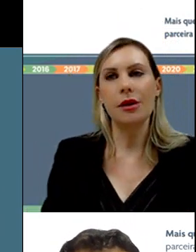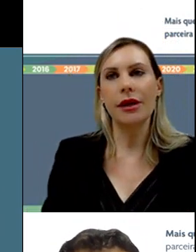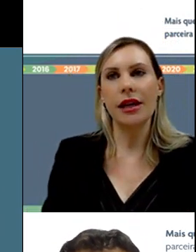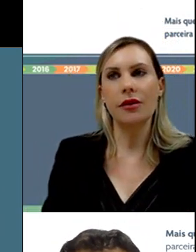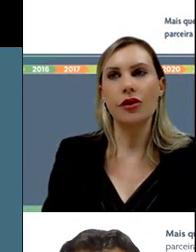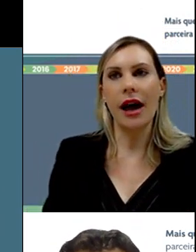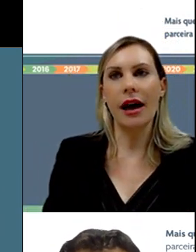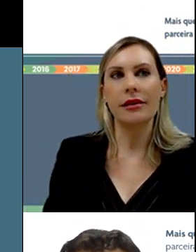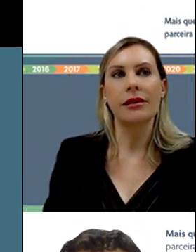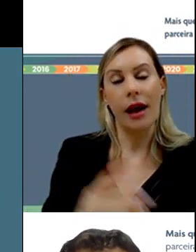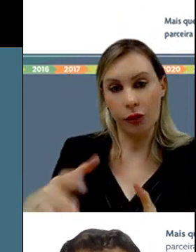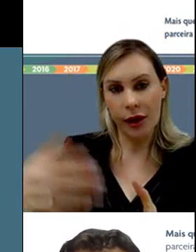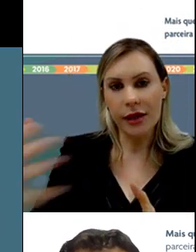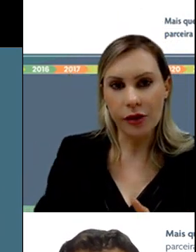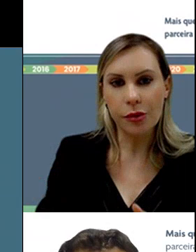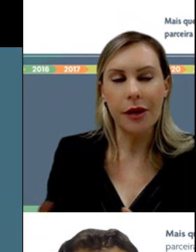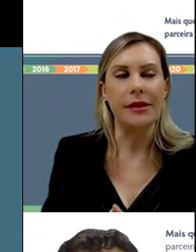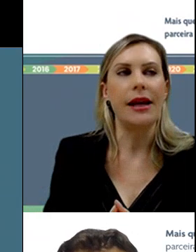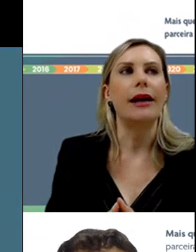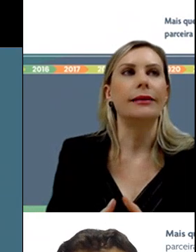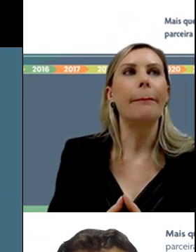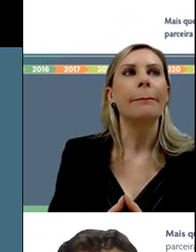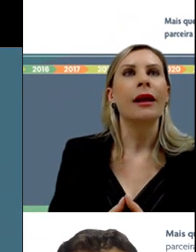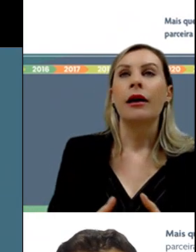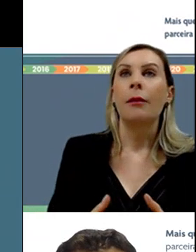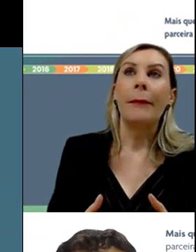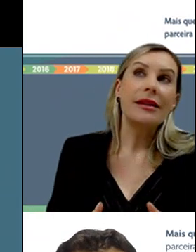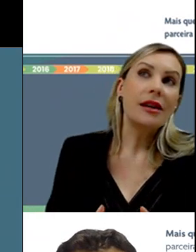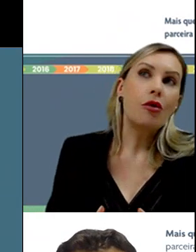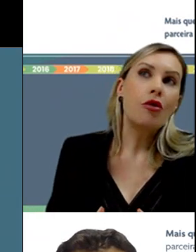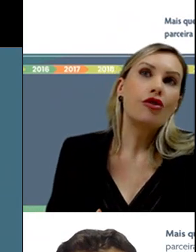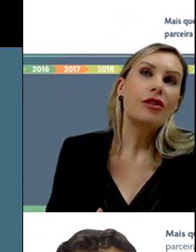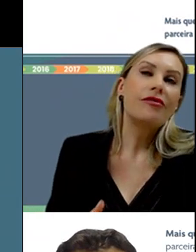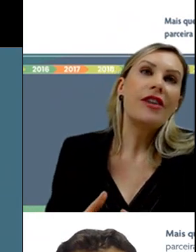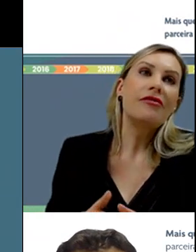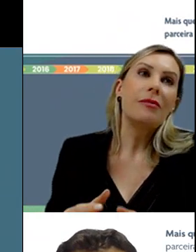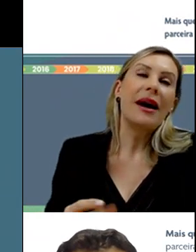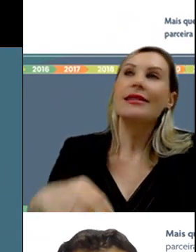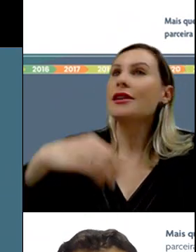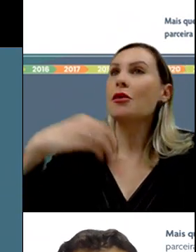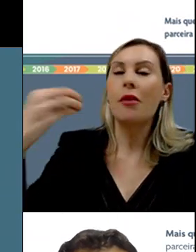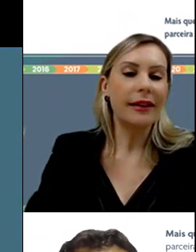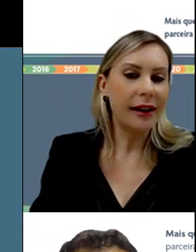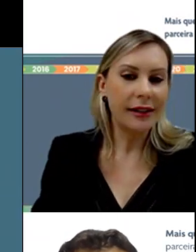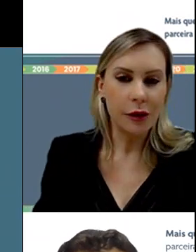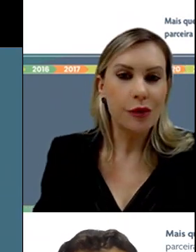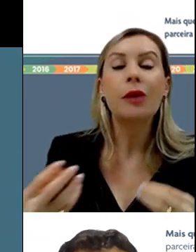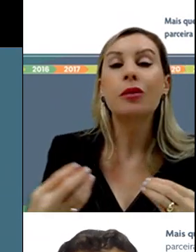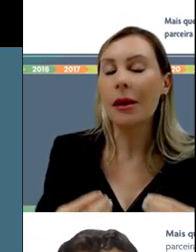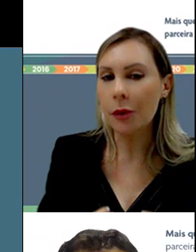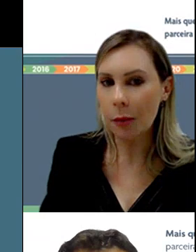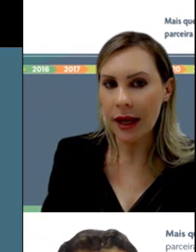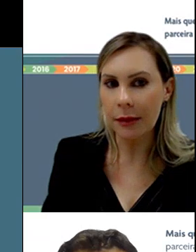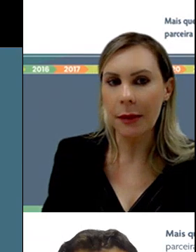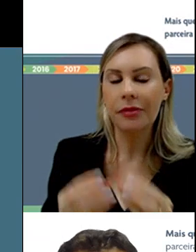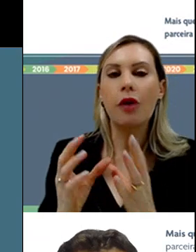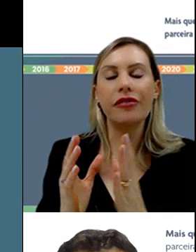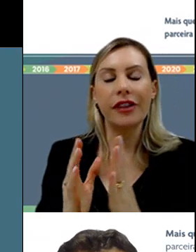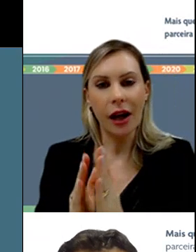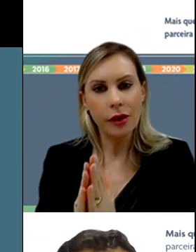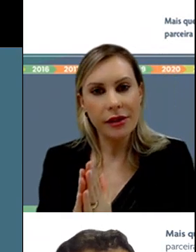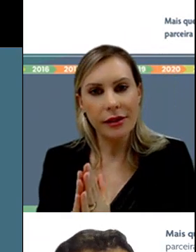esses R$3.500, atualizados pelo IPCA, tá? Mas esse cônjuge vive mais 50 anos, não tem